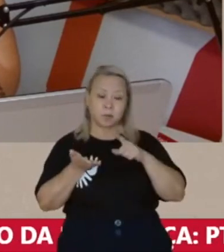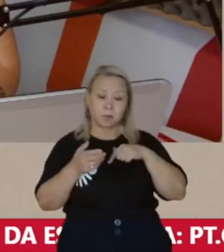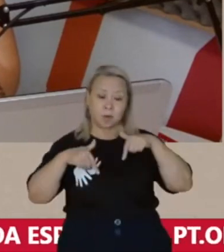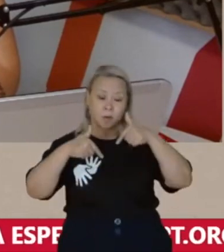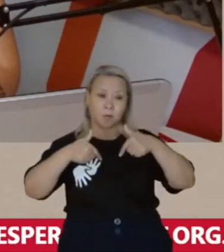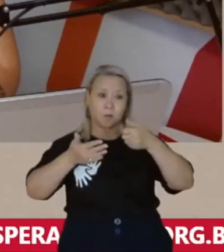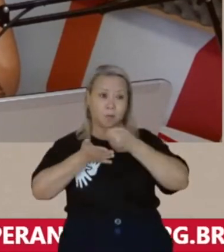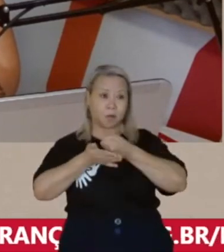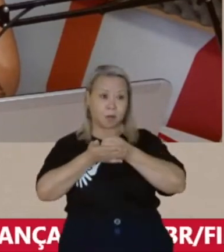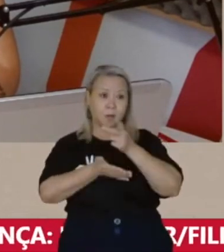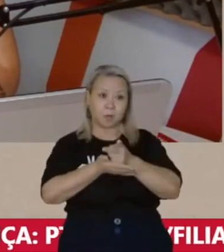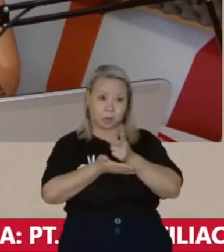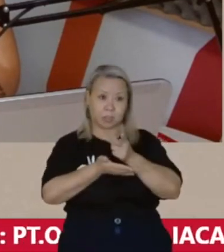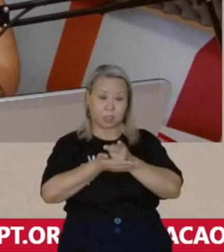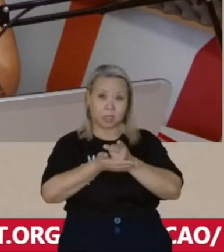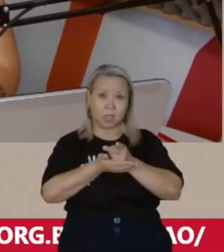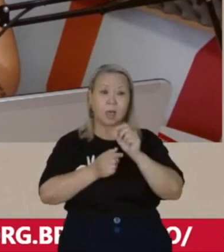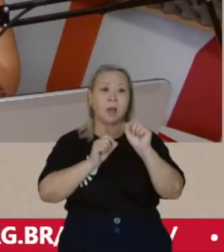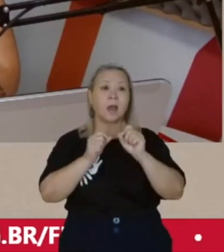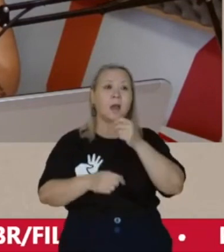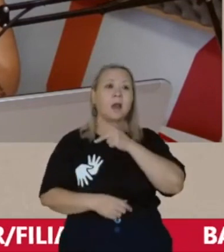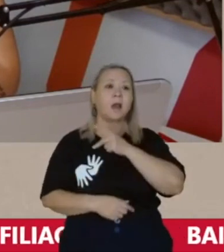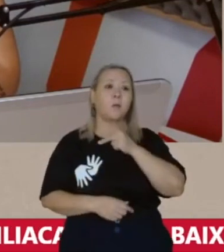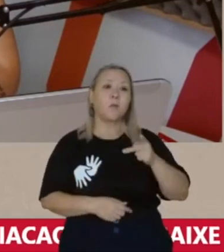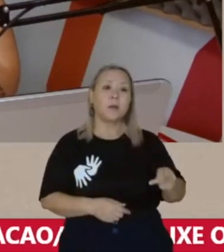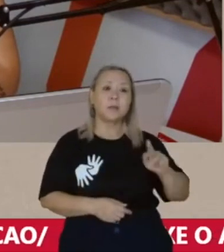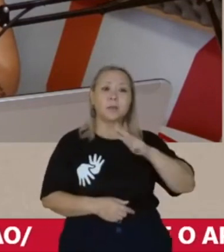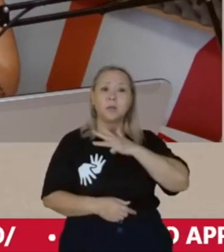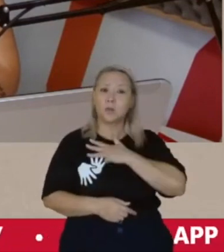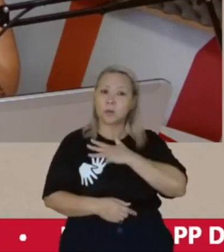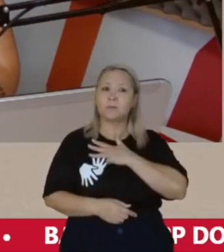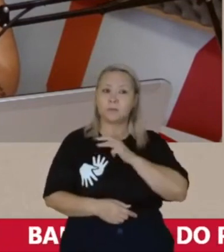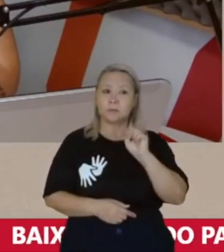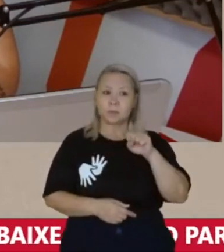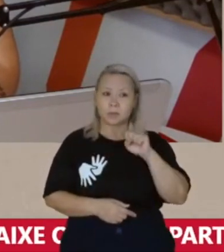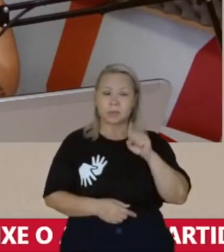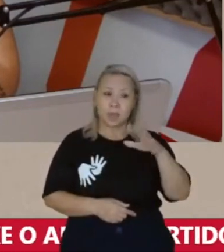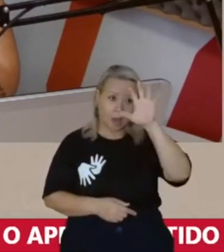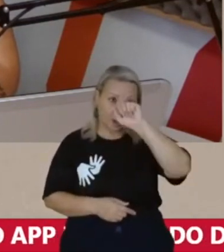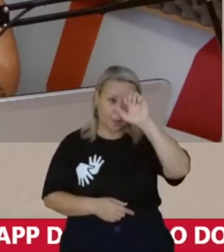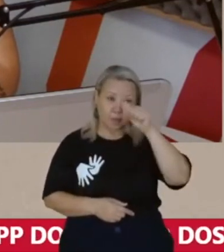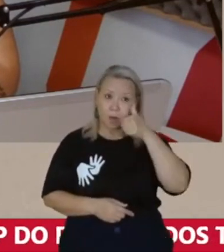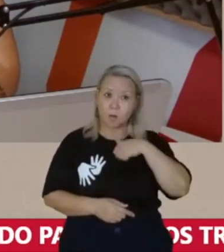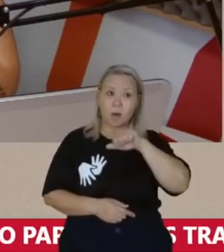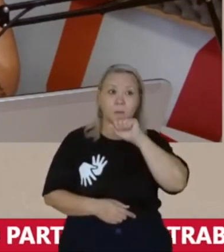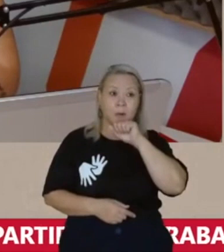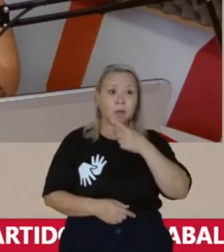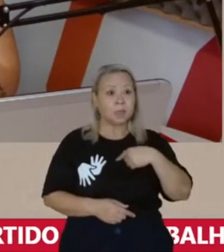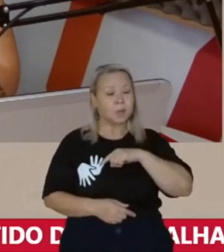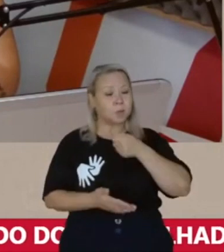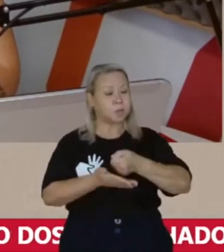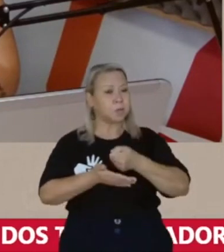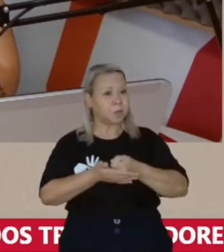luta persistente, que é o presidente Lula. O presidente Lula aprendeu com a mãe dele que a gente